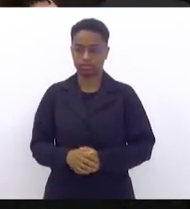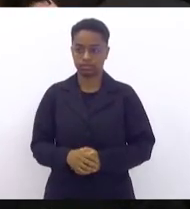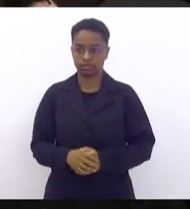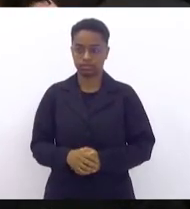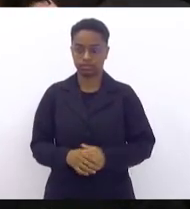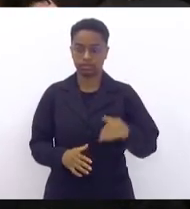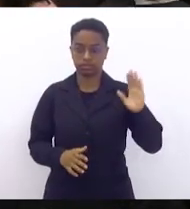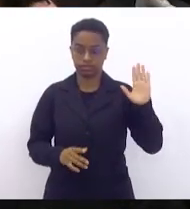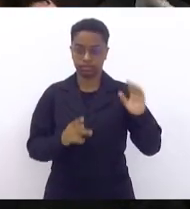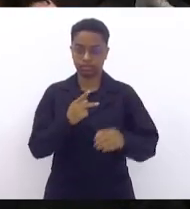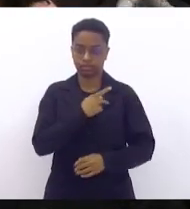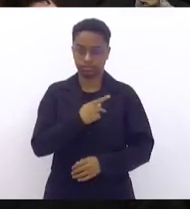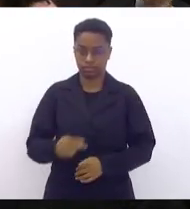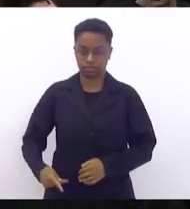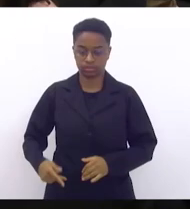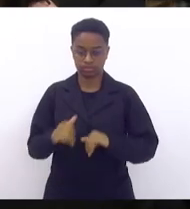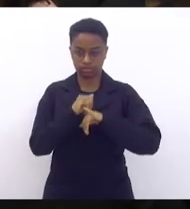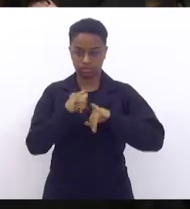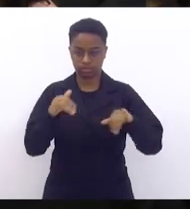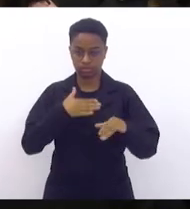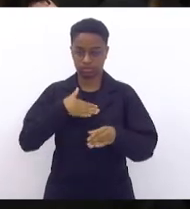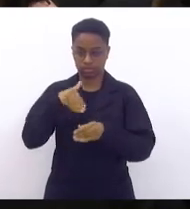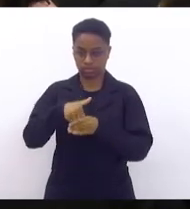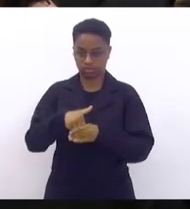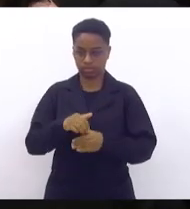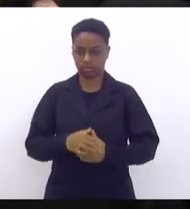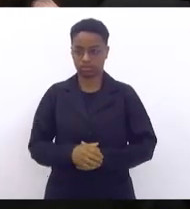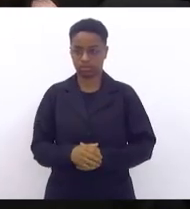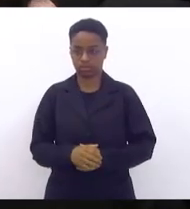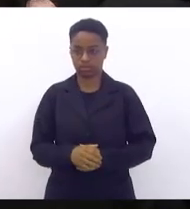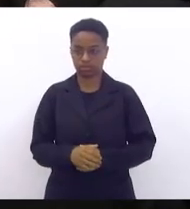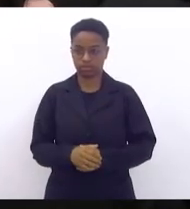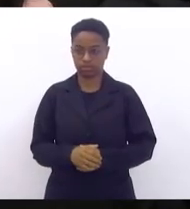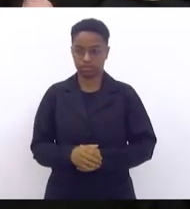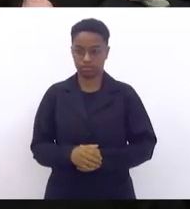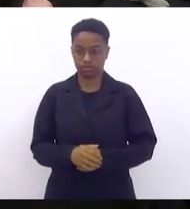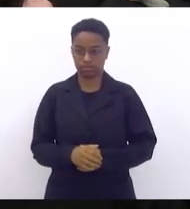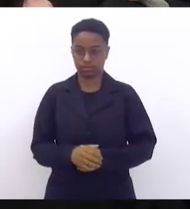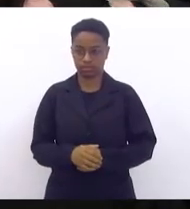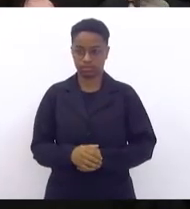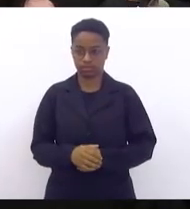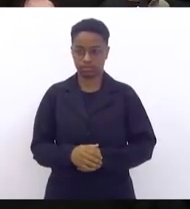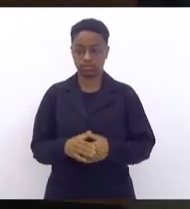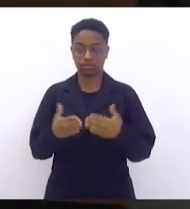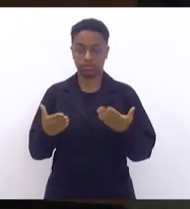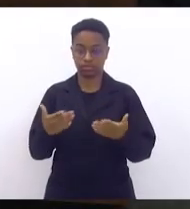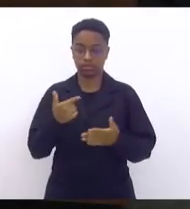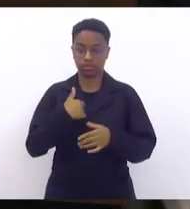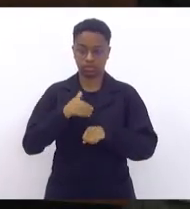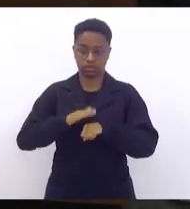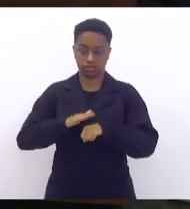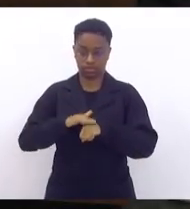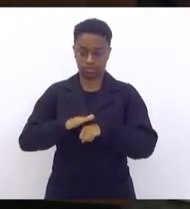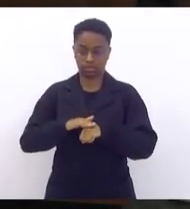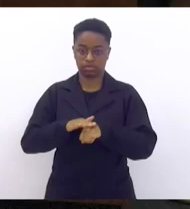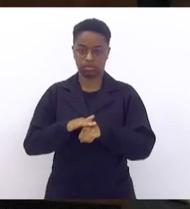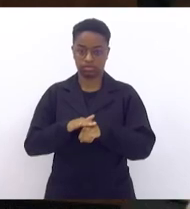Presidente, para declarar. Por favor, deputado Mink. Também. Então, eu mesmo,